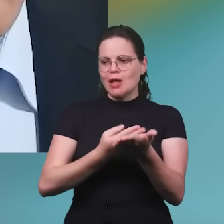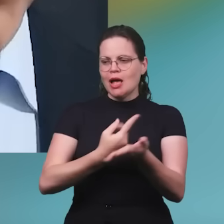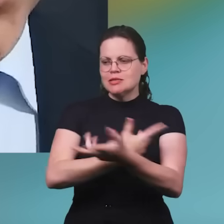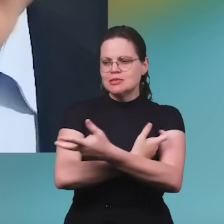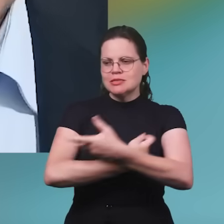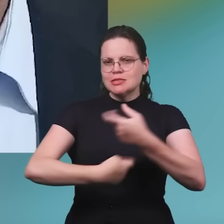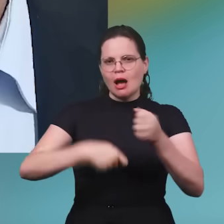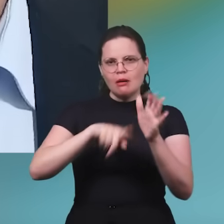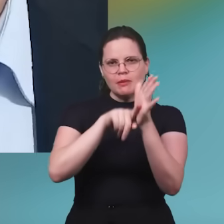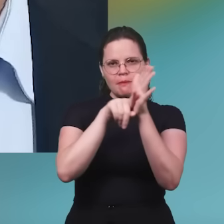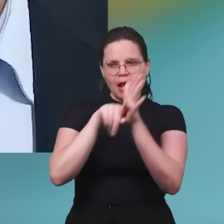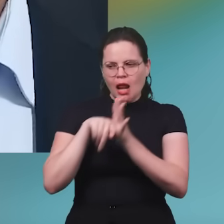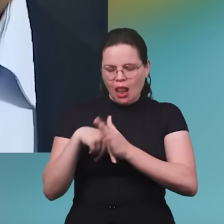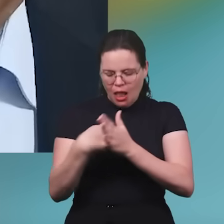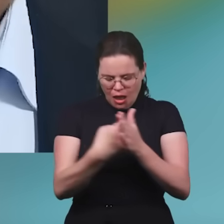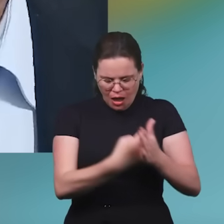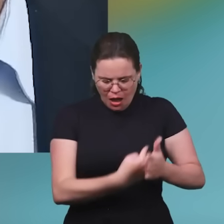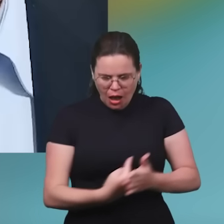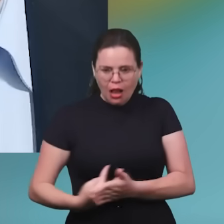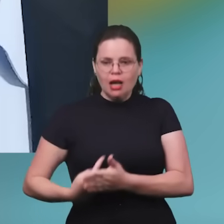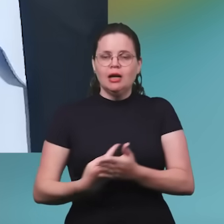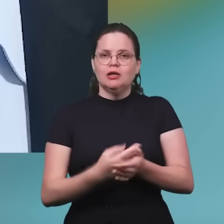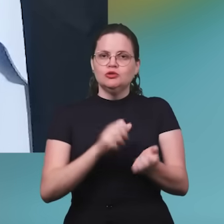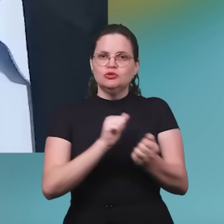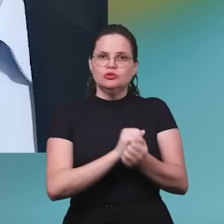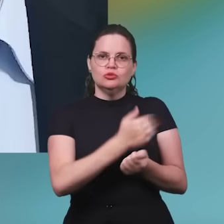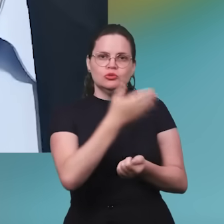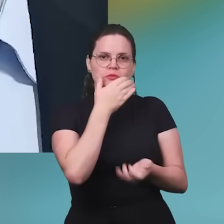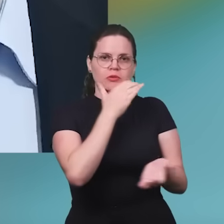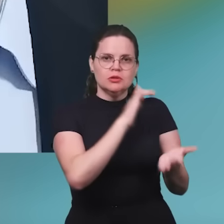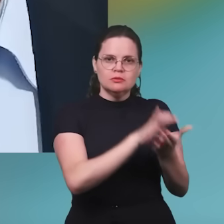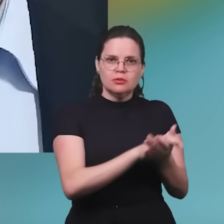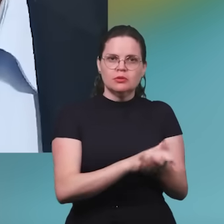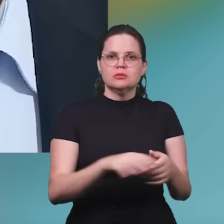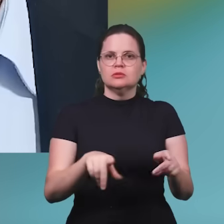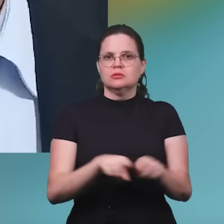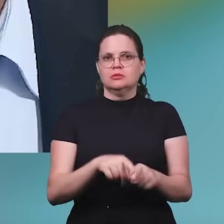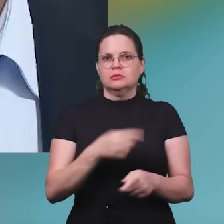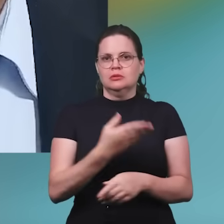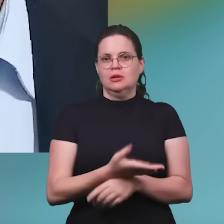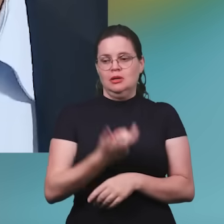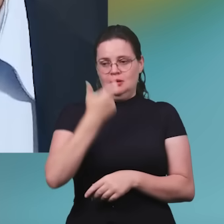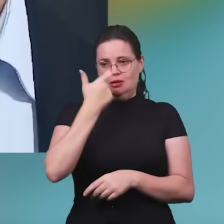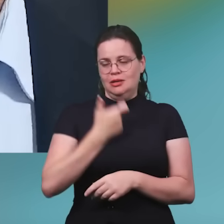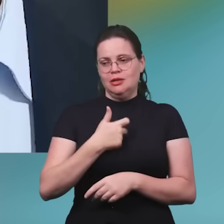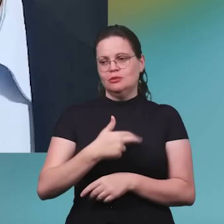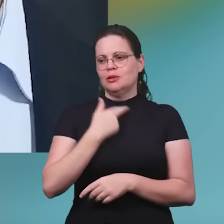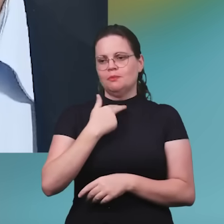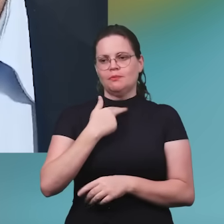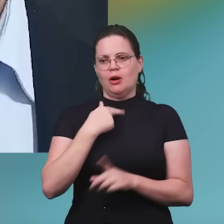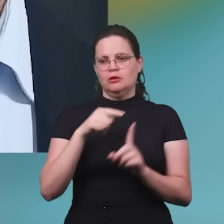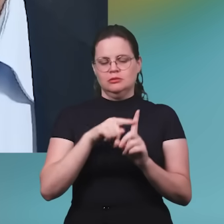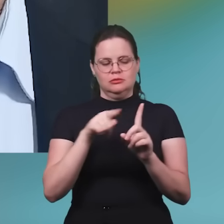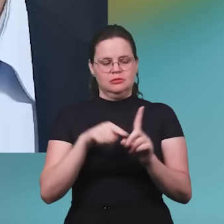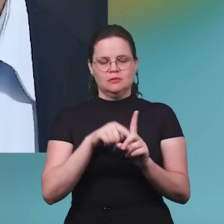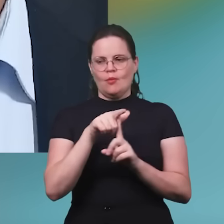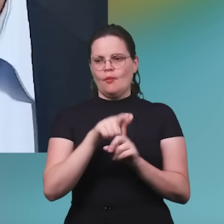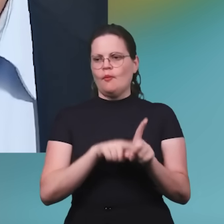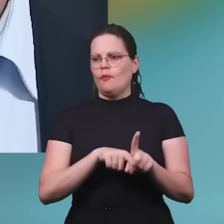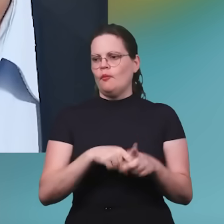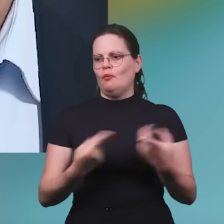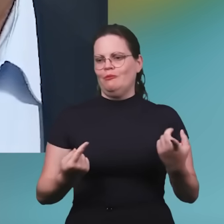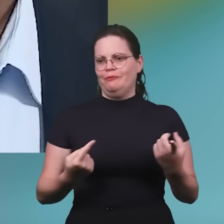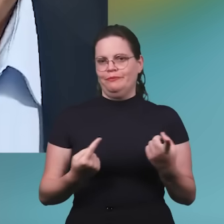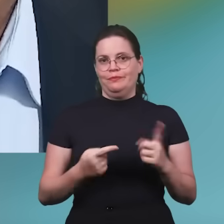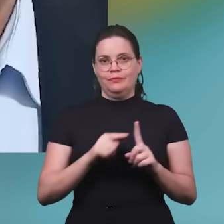fizemos todos os exames com uma colega do meu marido e foi constatado que eu não posso engravidar. Eu tenho